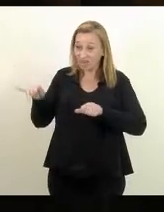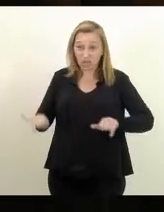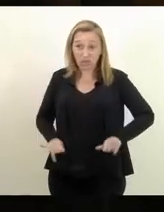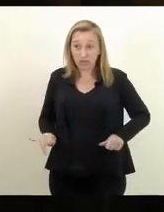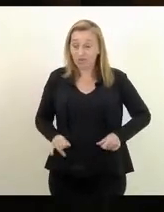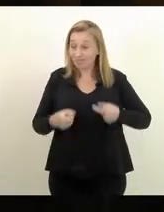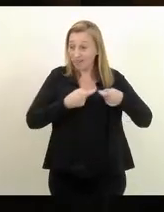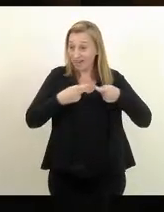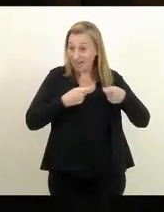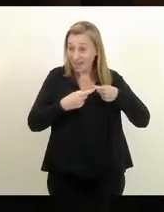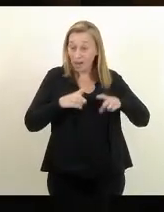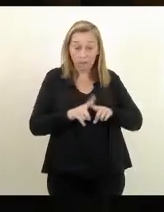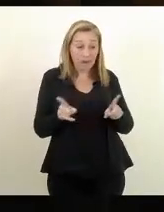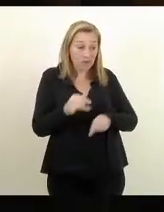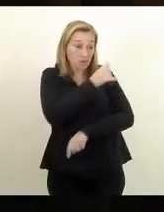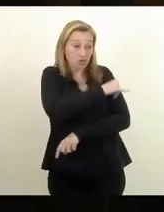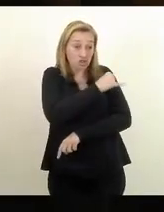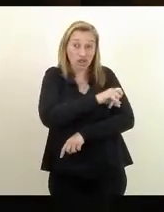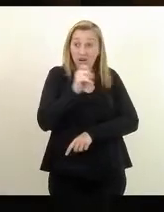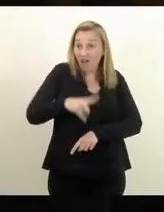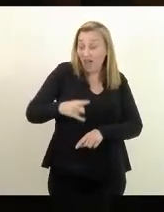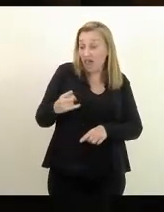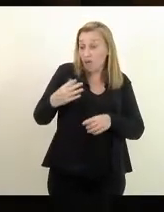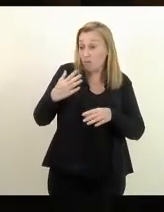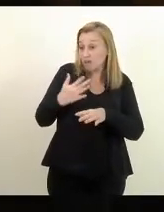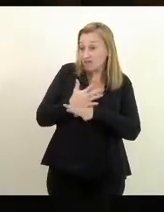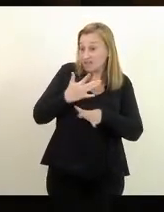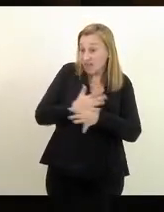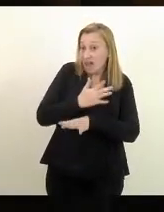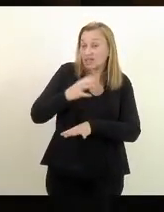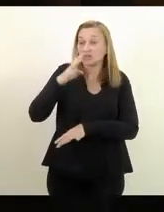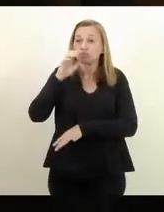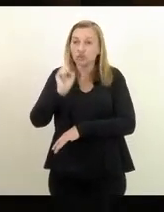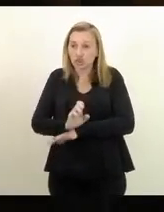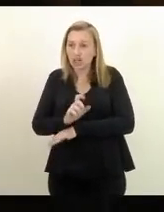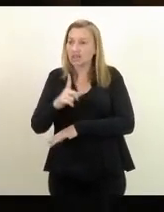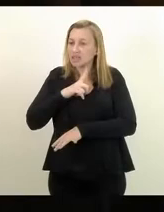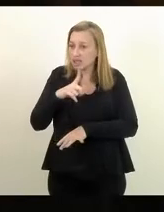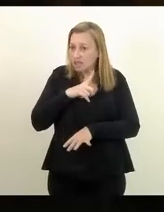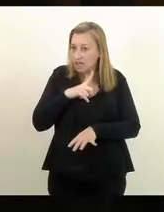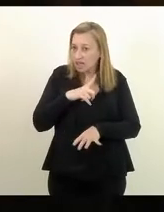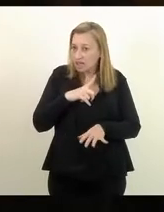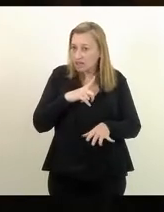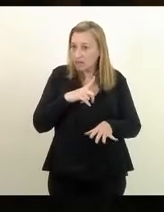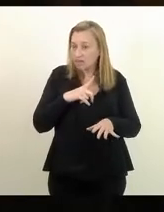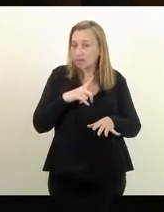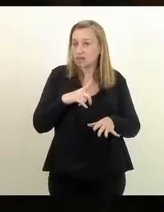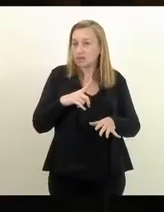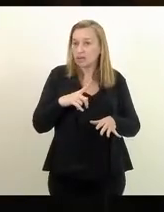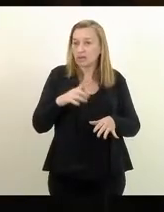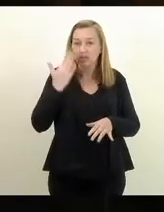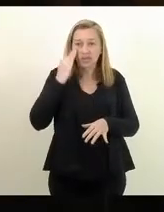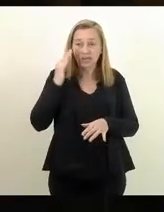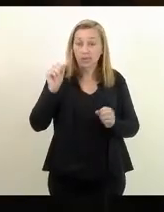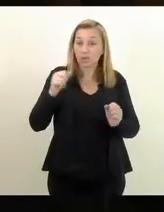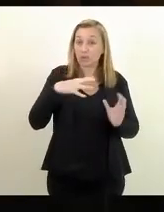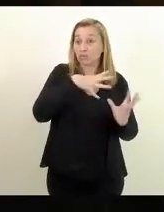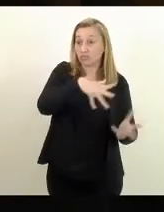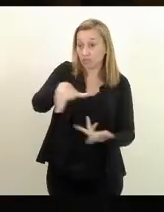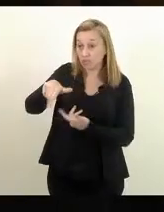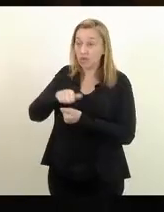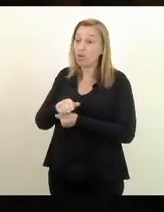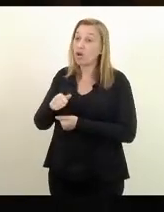é uma cidade, é um Estado que tem uma projeção nacional. E eu acho